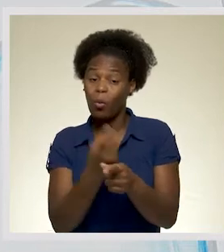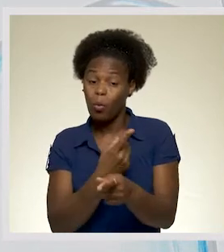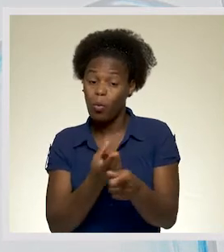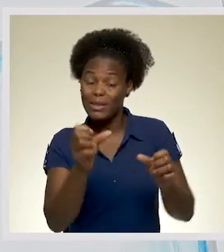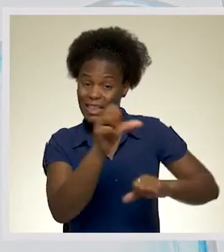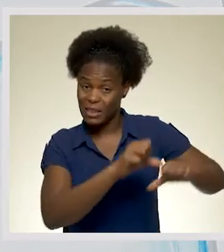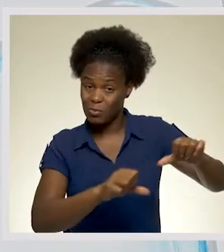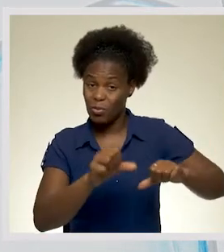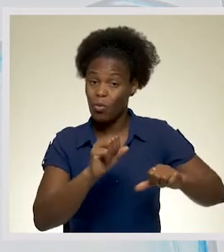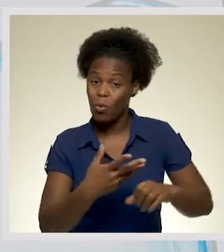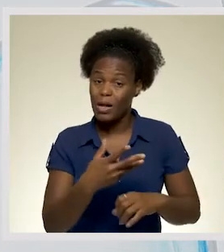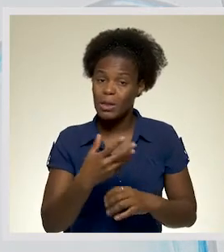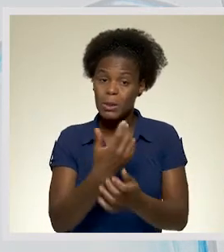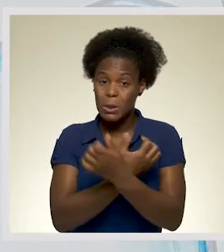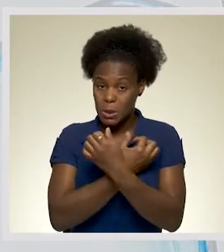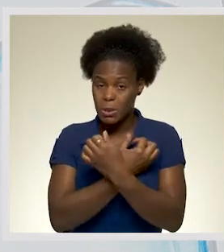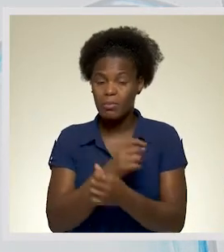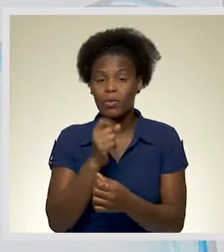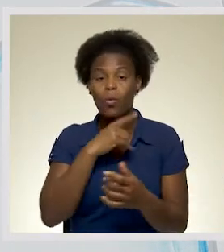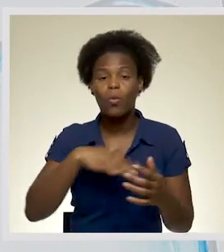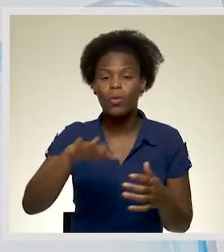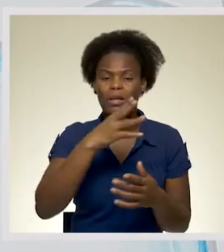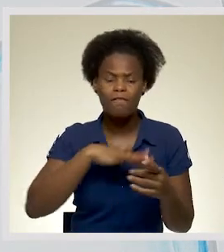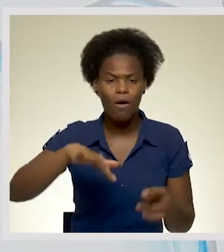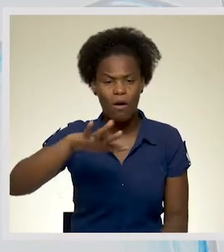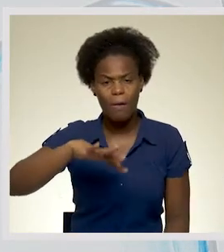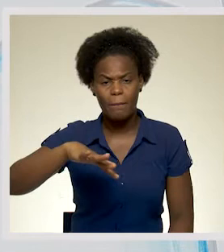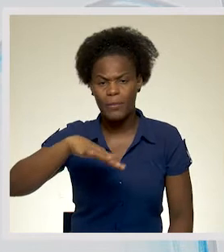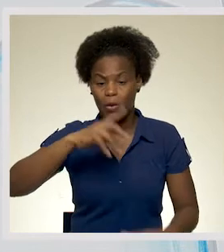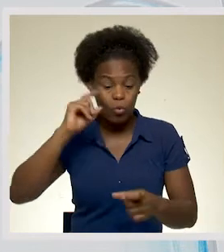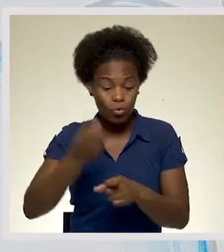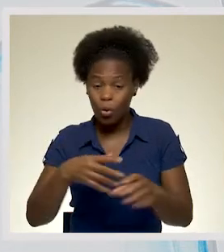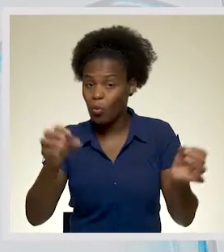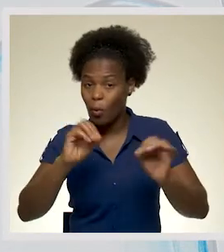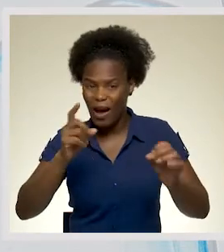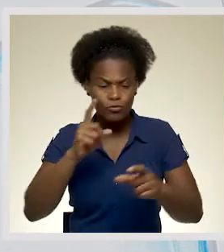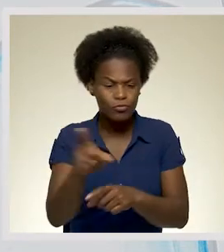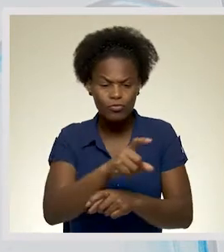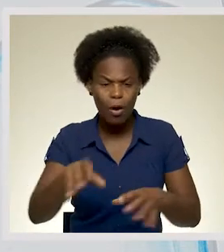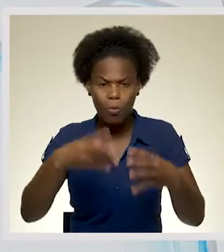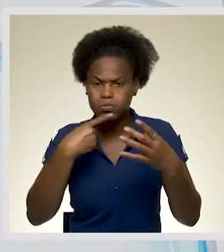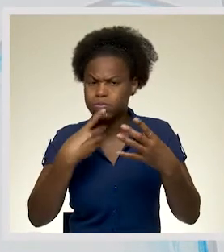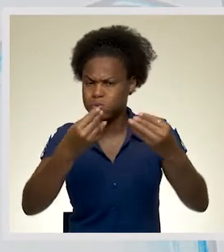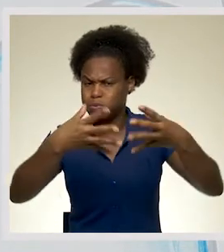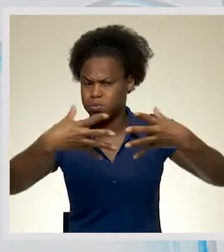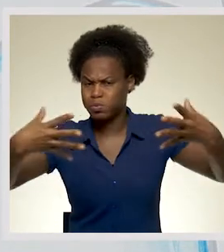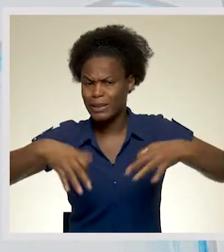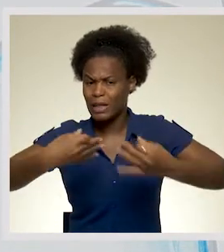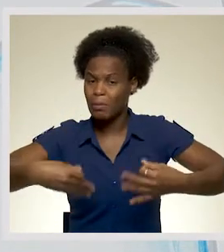químicos, ao serem usados de uma maneira descontrolada e